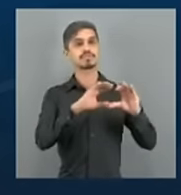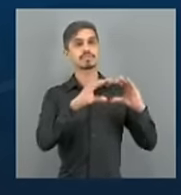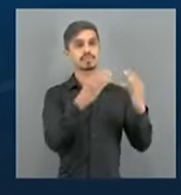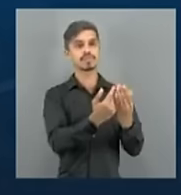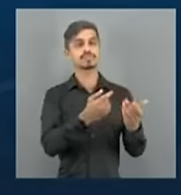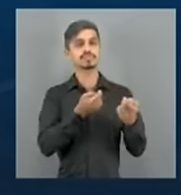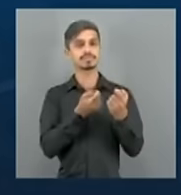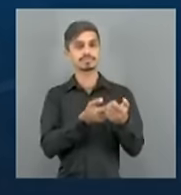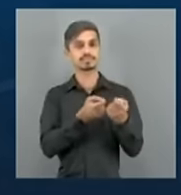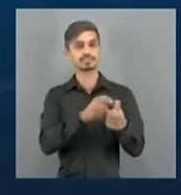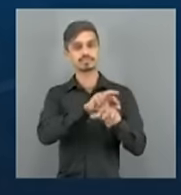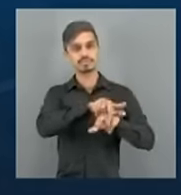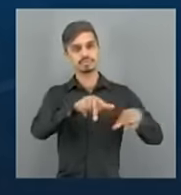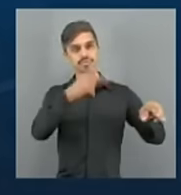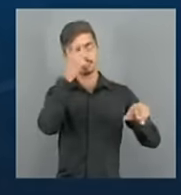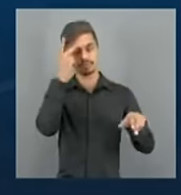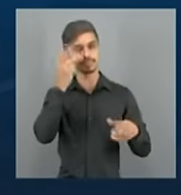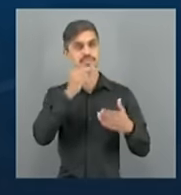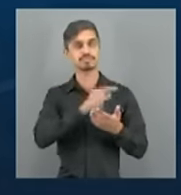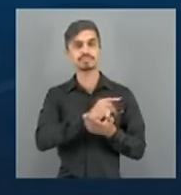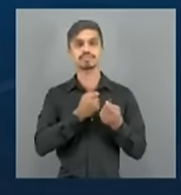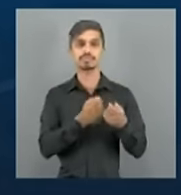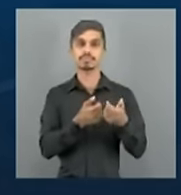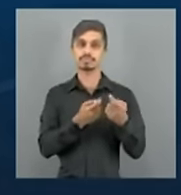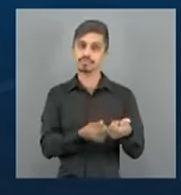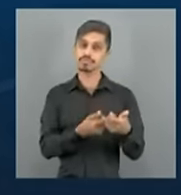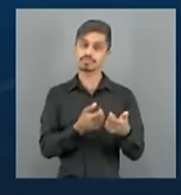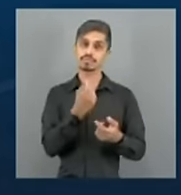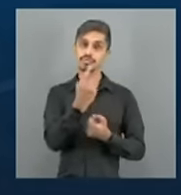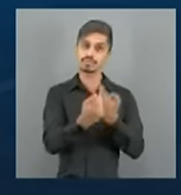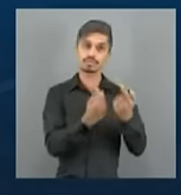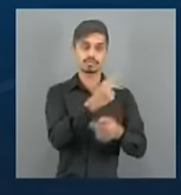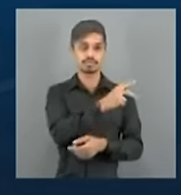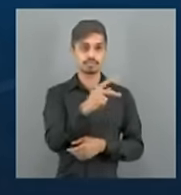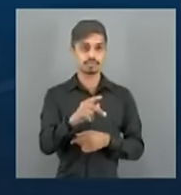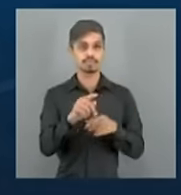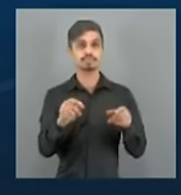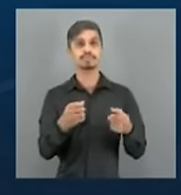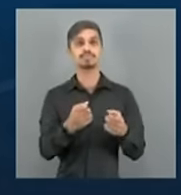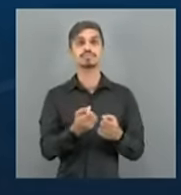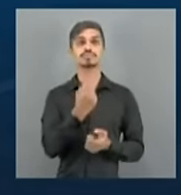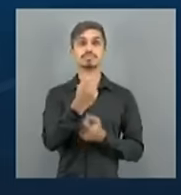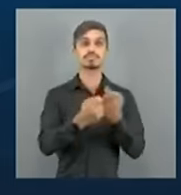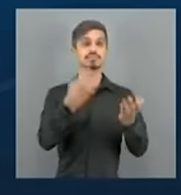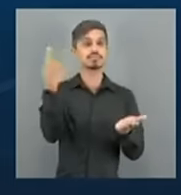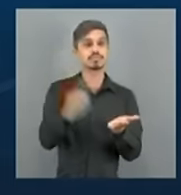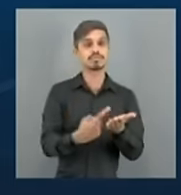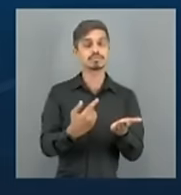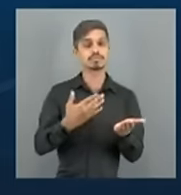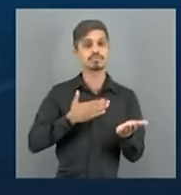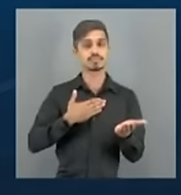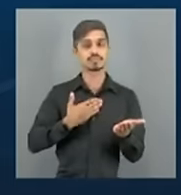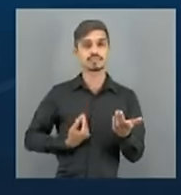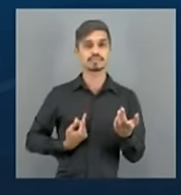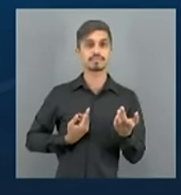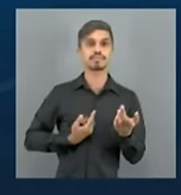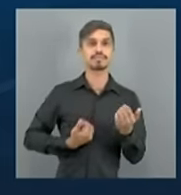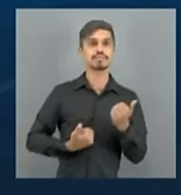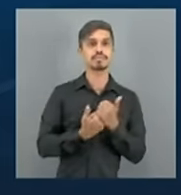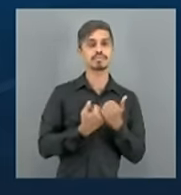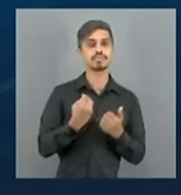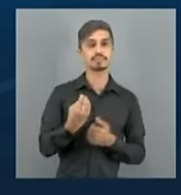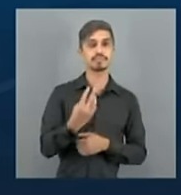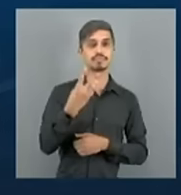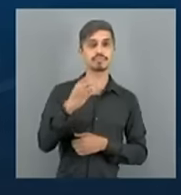falo de novo para deixar salvo, enganava alguns presidentes e alguns compactuava comigo. Como? Me dá 30,